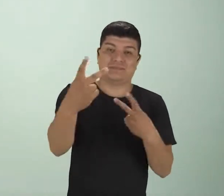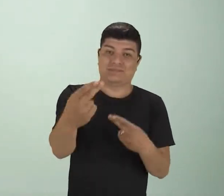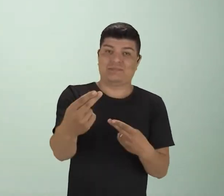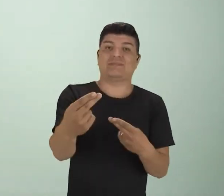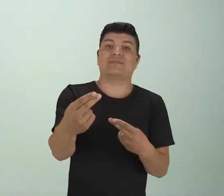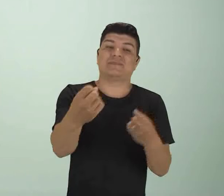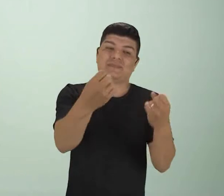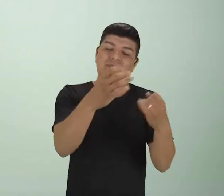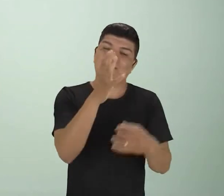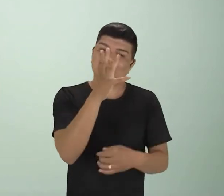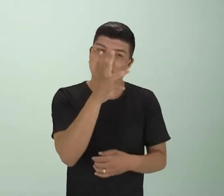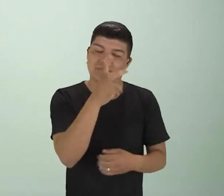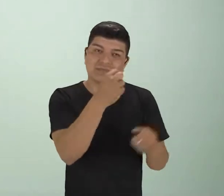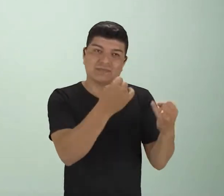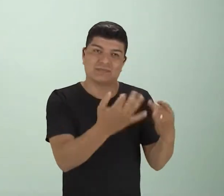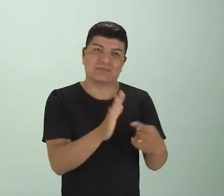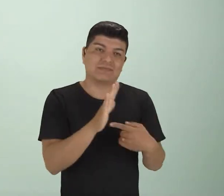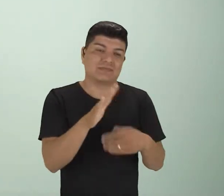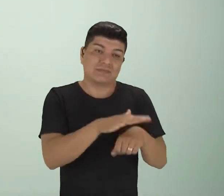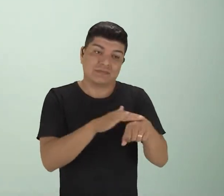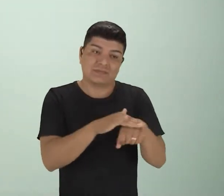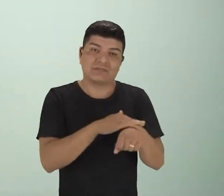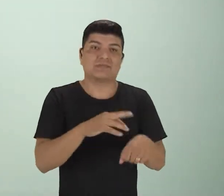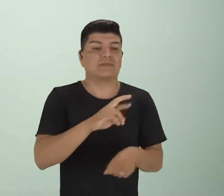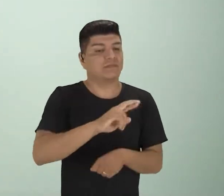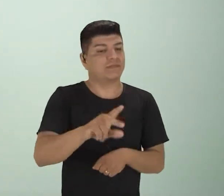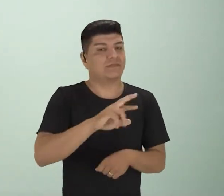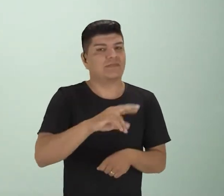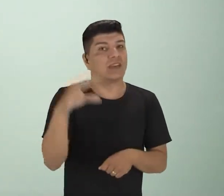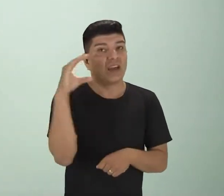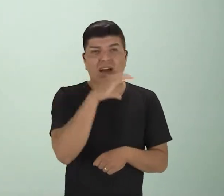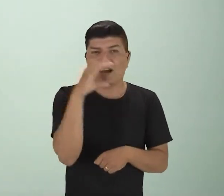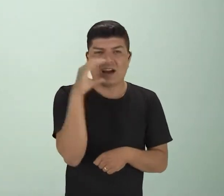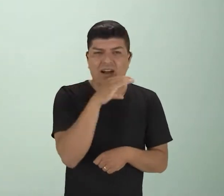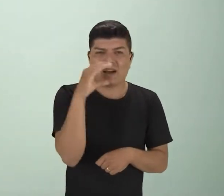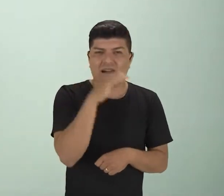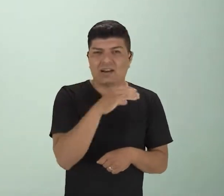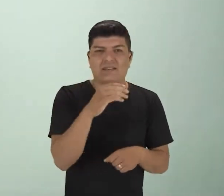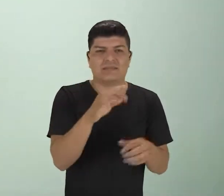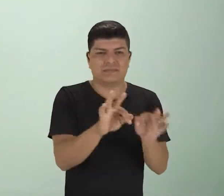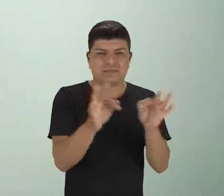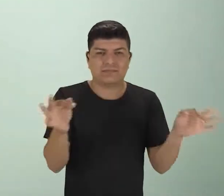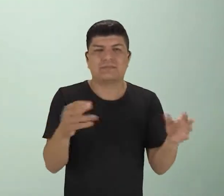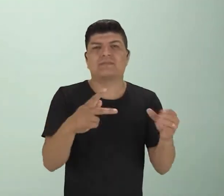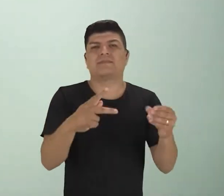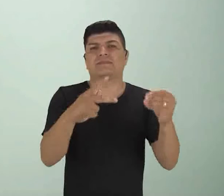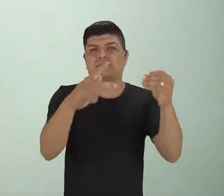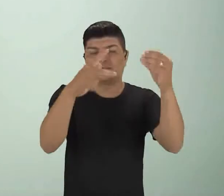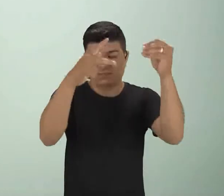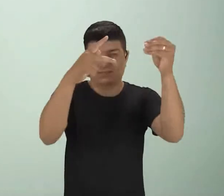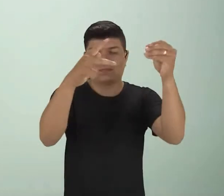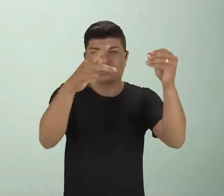forma, devagarzinho, como a gente está conversando aqui, não. Isso é muito rápido. A síntese proteica é um